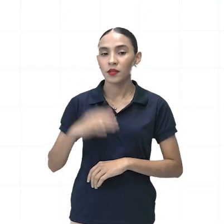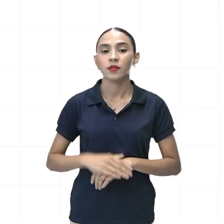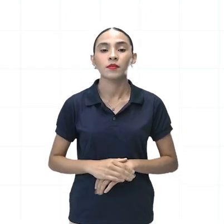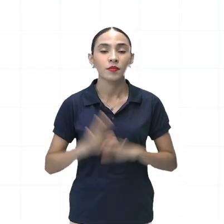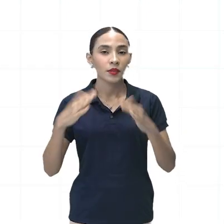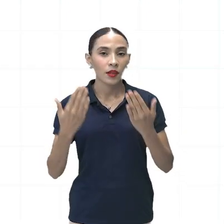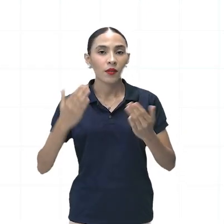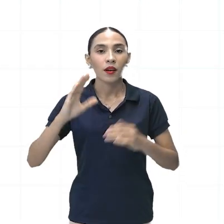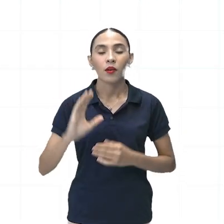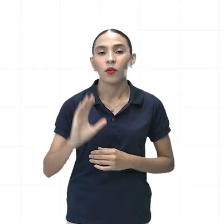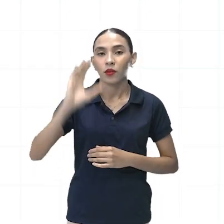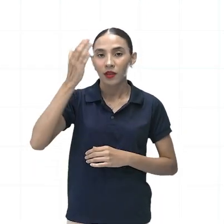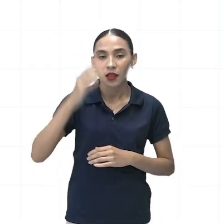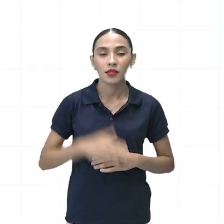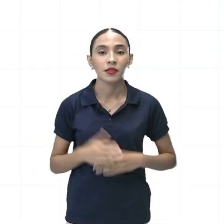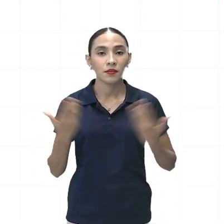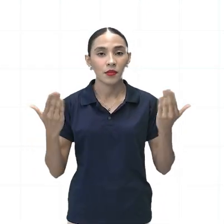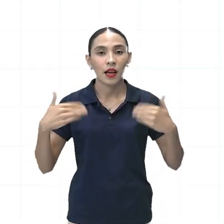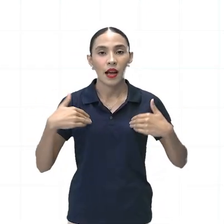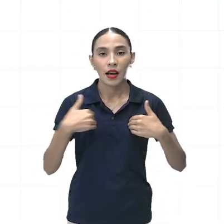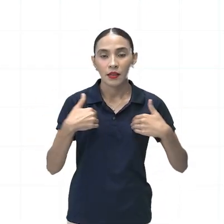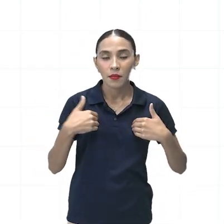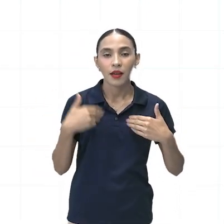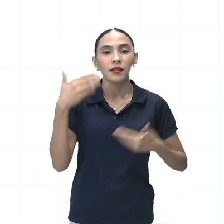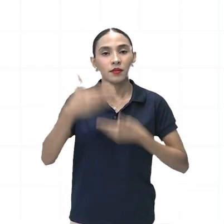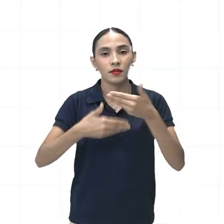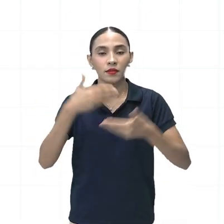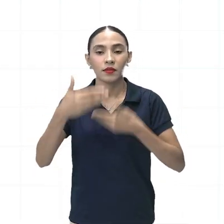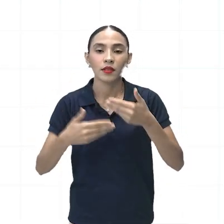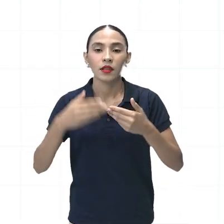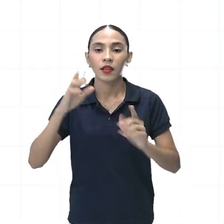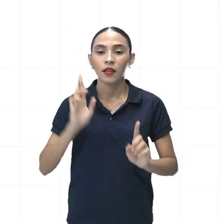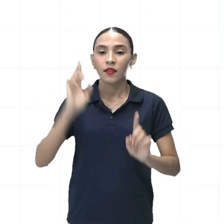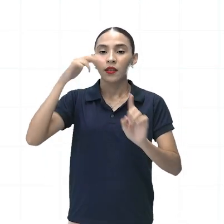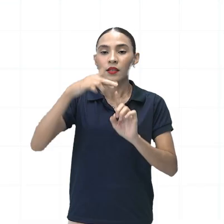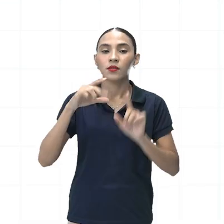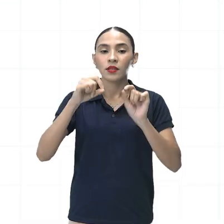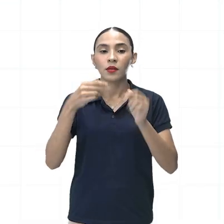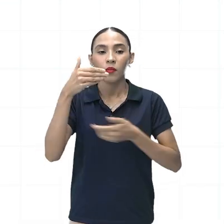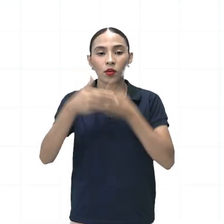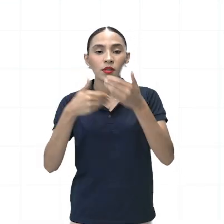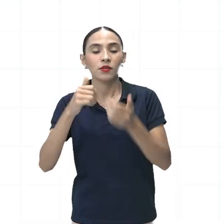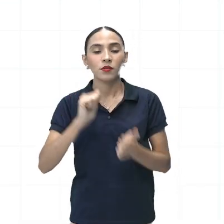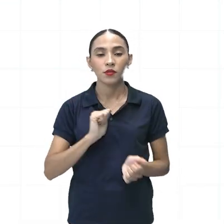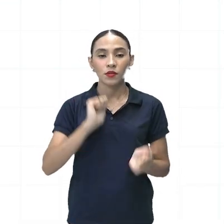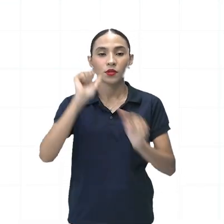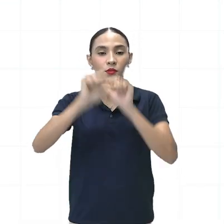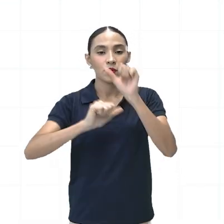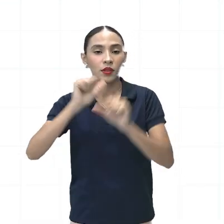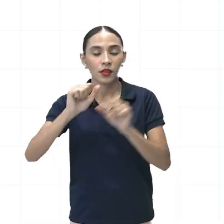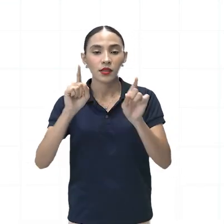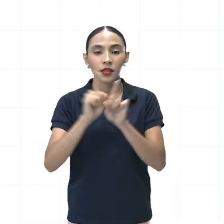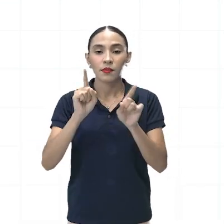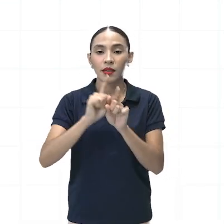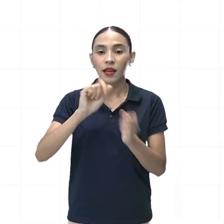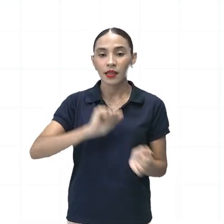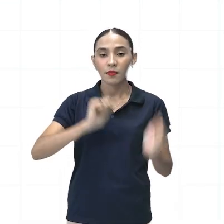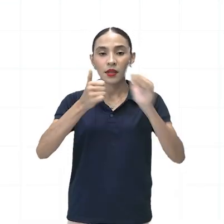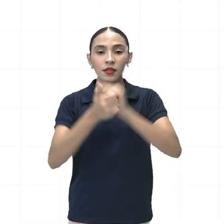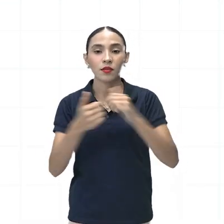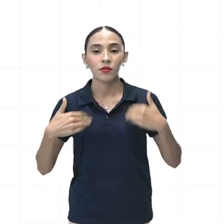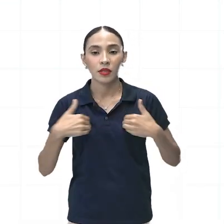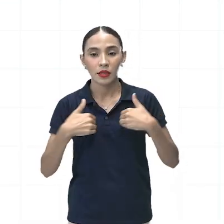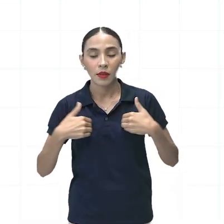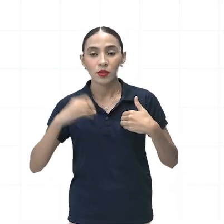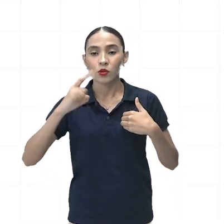seja, aquela que ocorre nos seres vivos ao longo do tempo, corresponde ao processo de modificação e adaptação das espécies